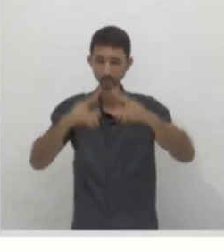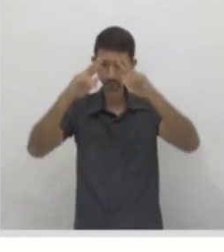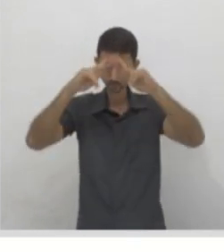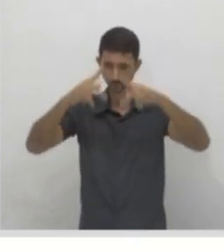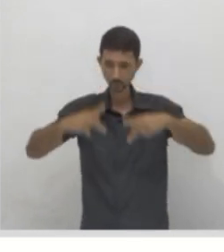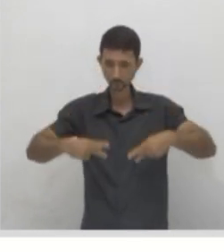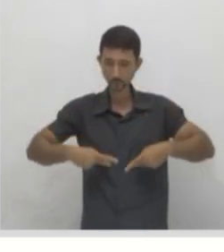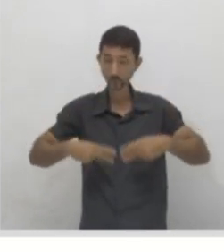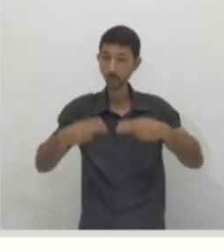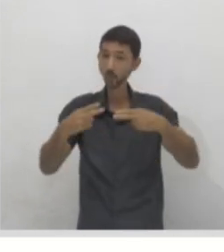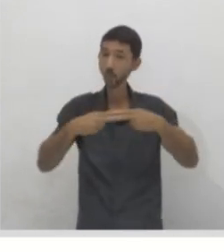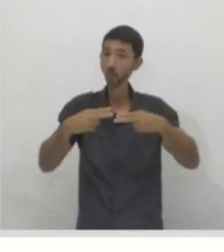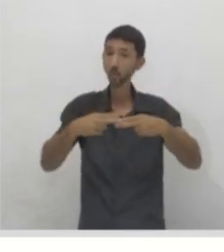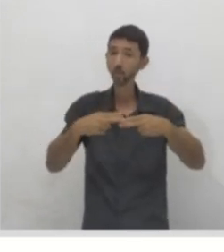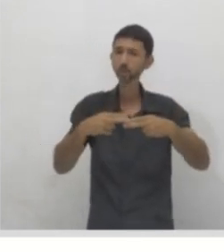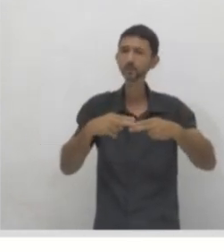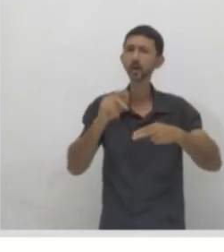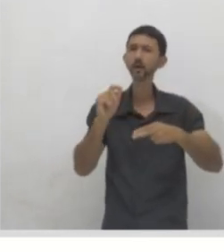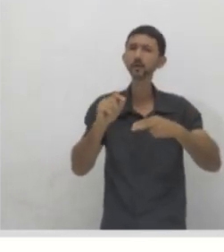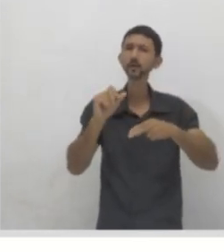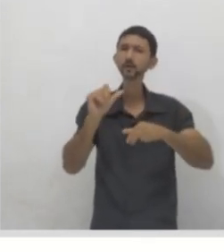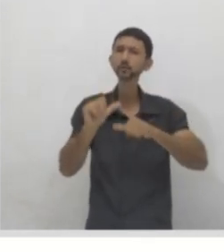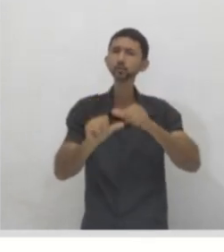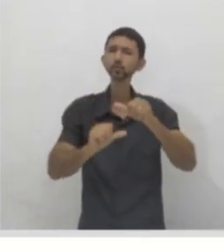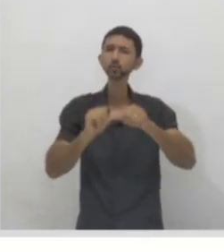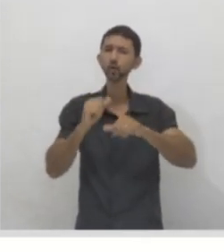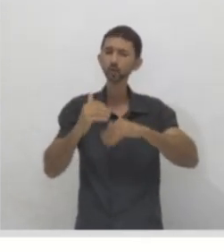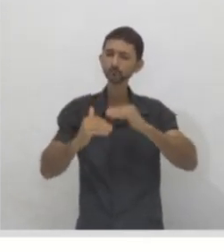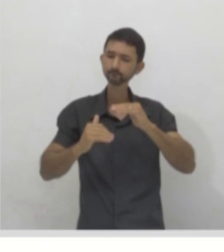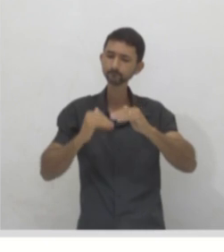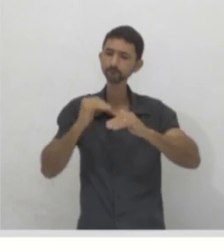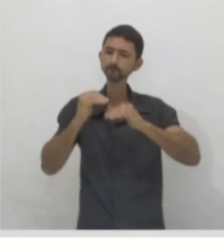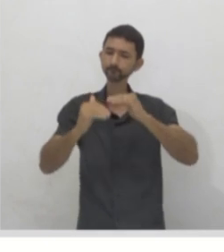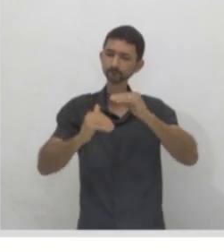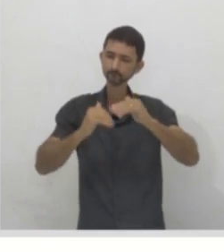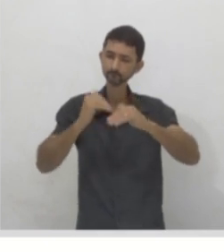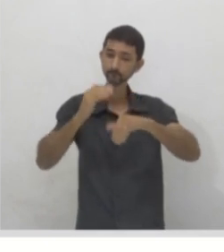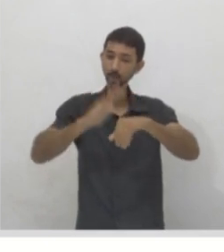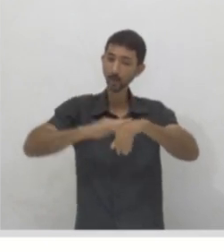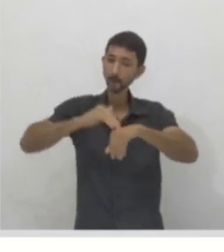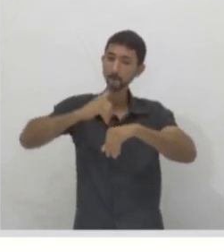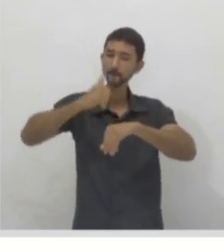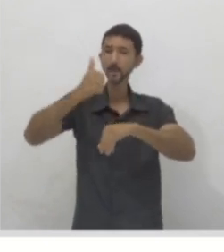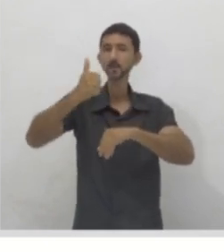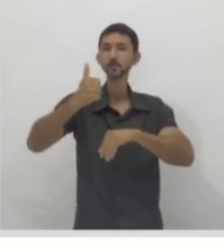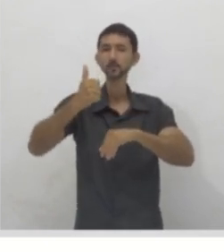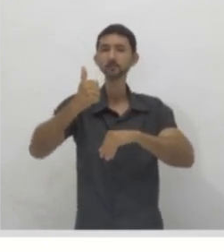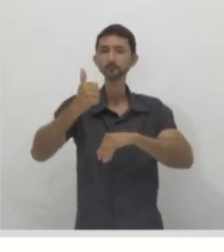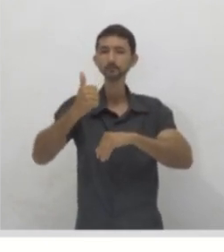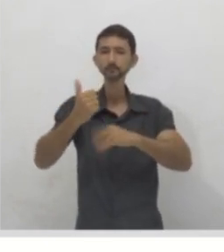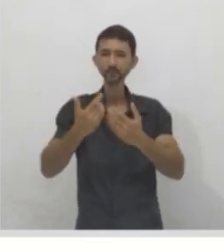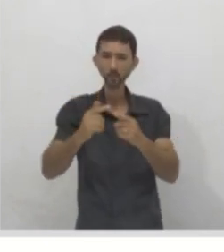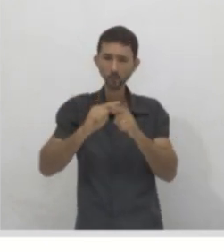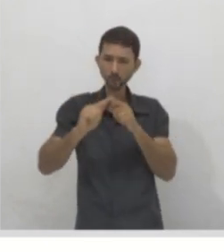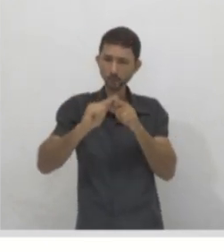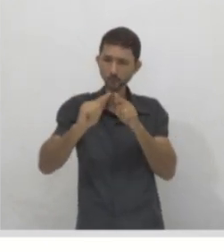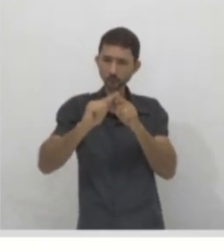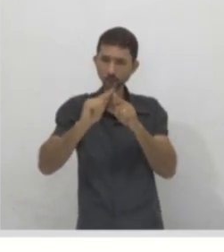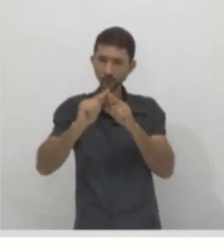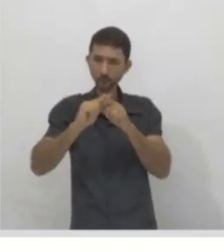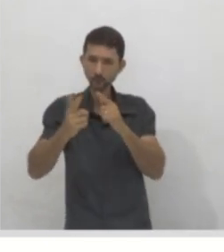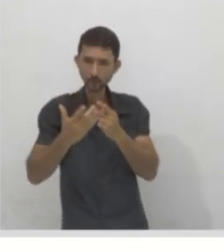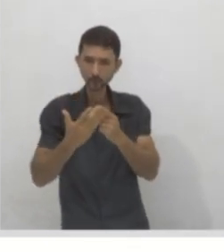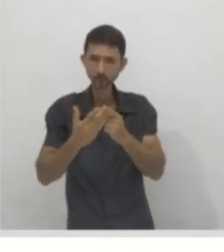vão utilizar, eles vão começar a se tornar melhores, mais afiados, porque em vez